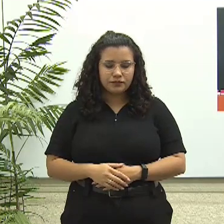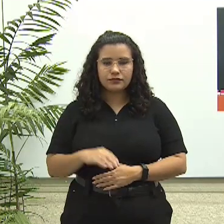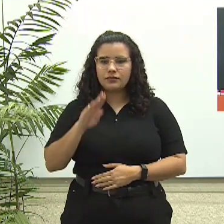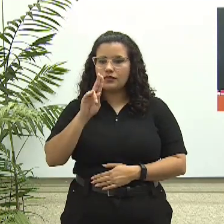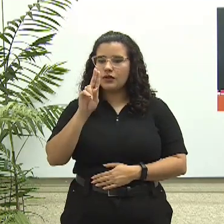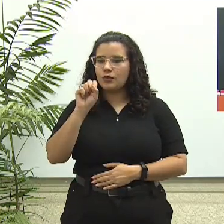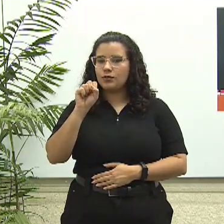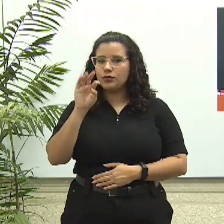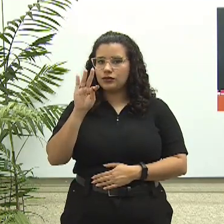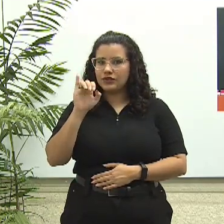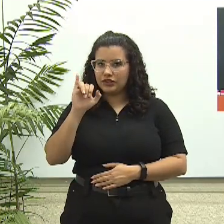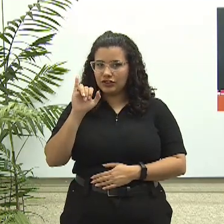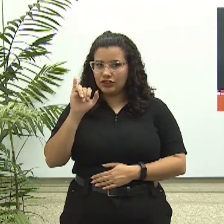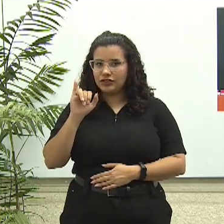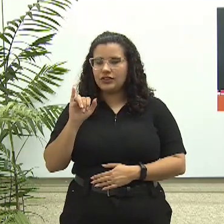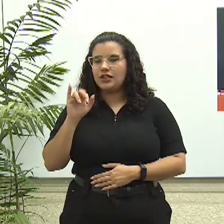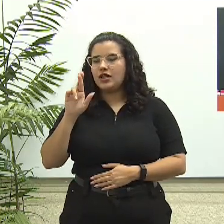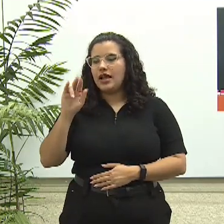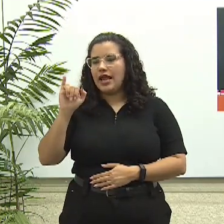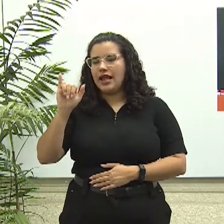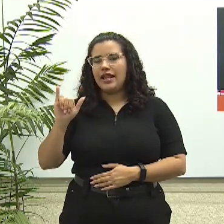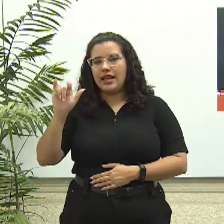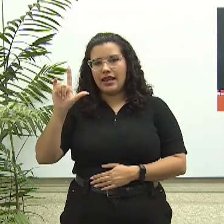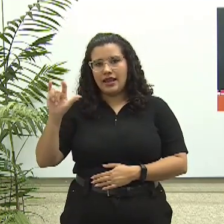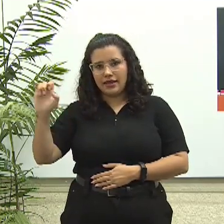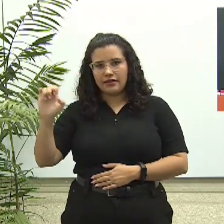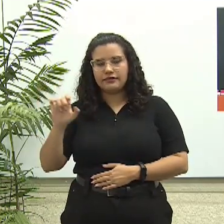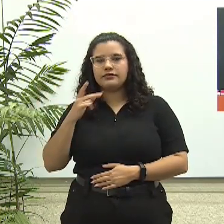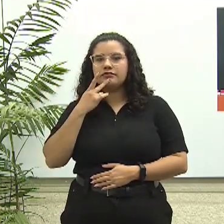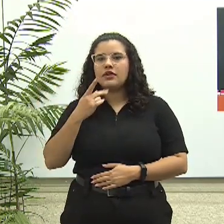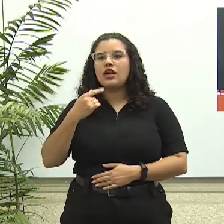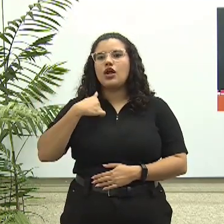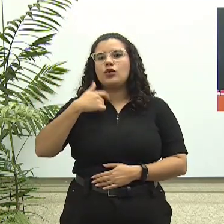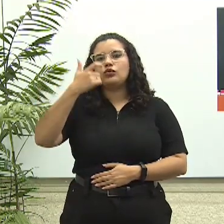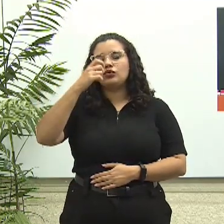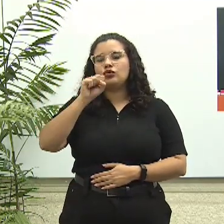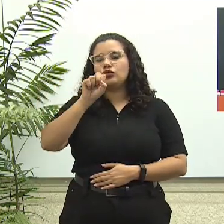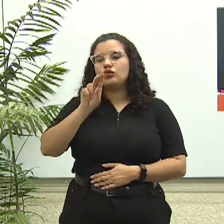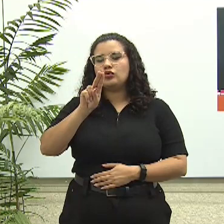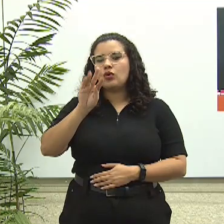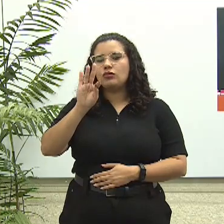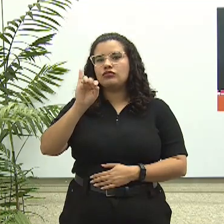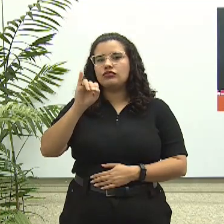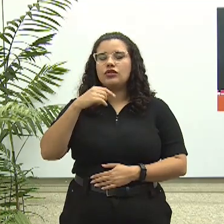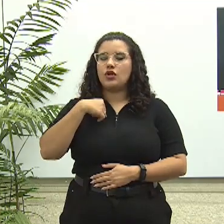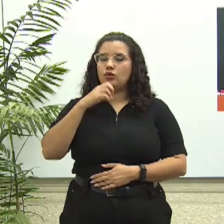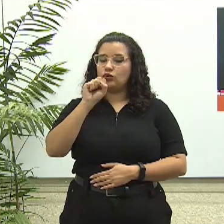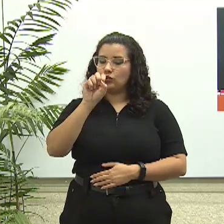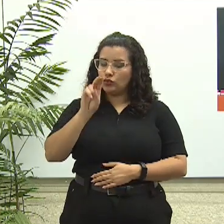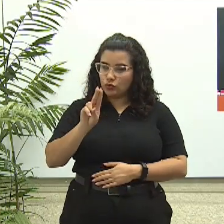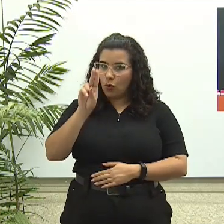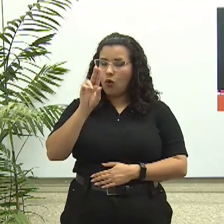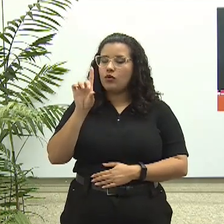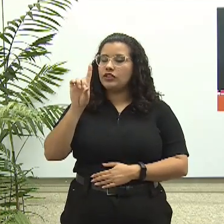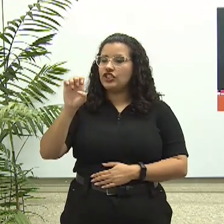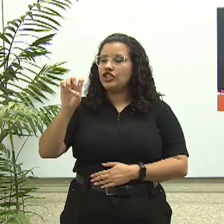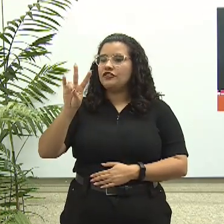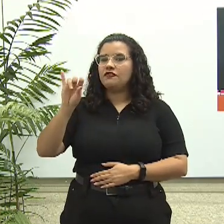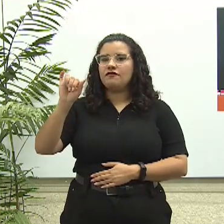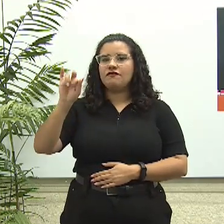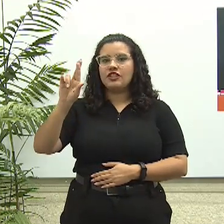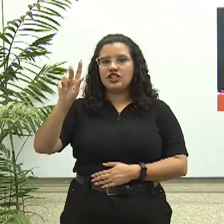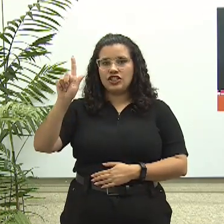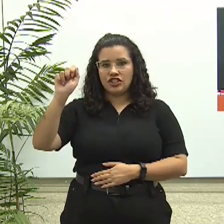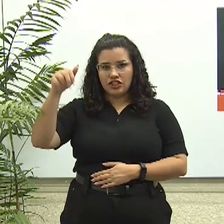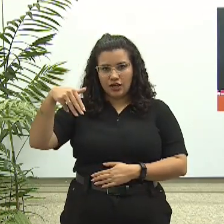R tá na prime vídeo e ele fala assim chama sou de virgem que é o signo do menino e ele fala assim o diretor sou atraído